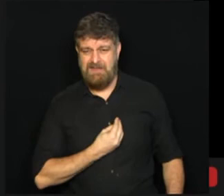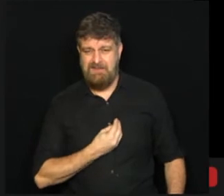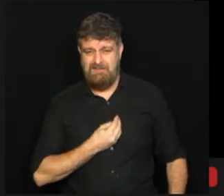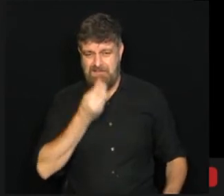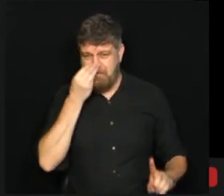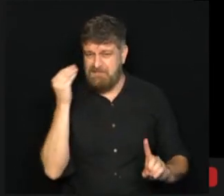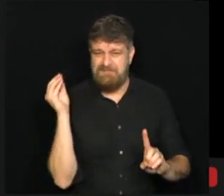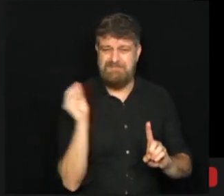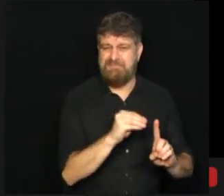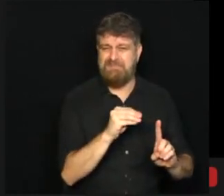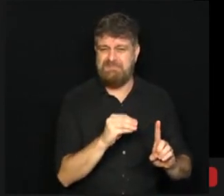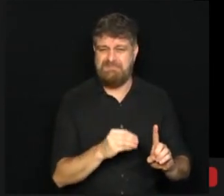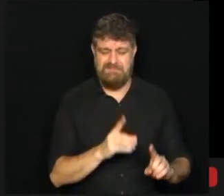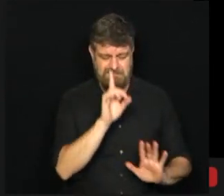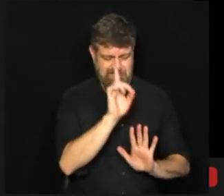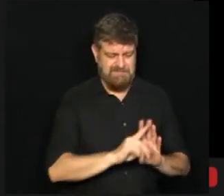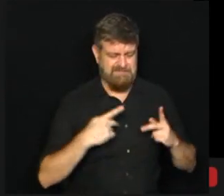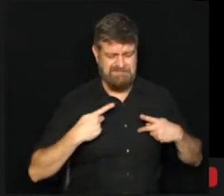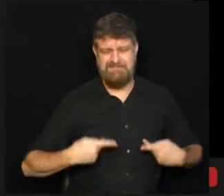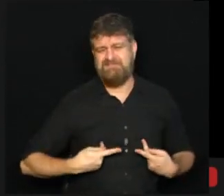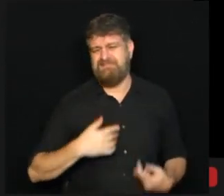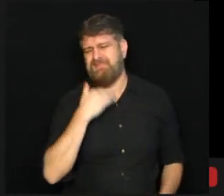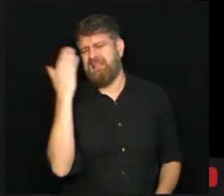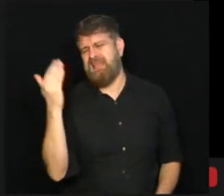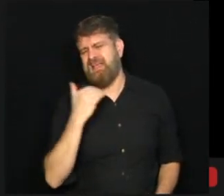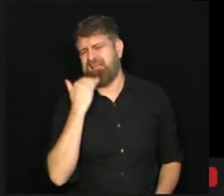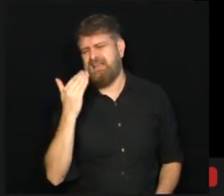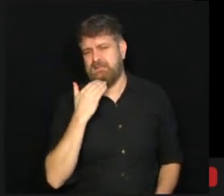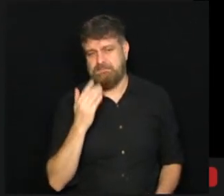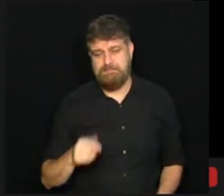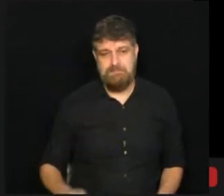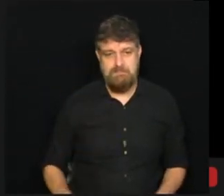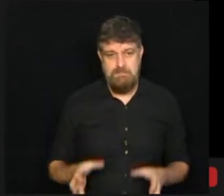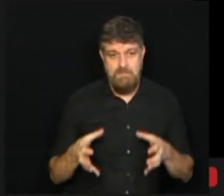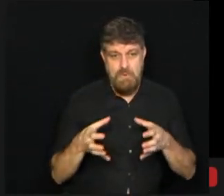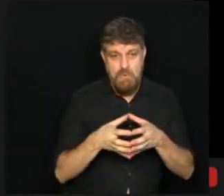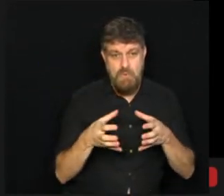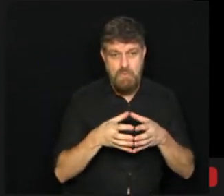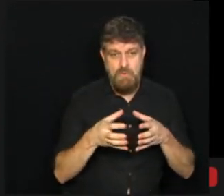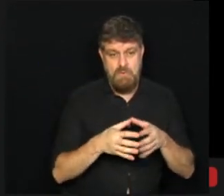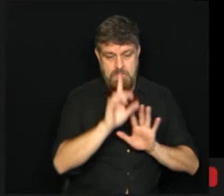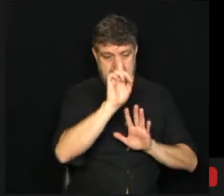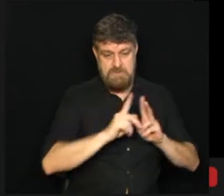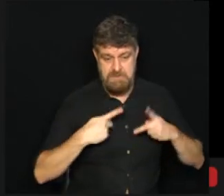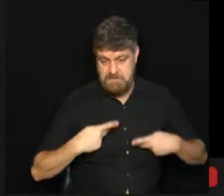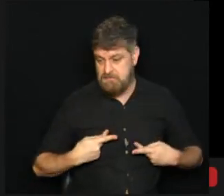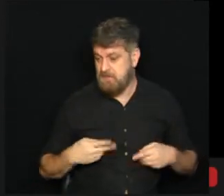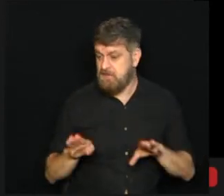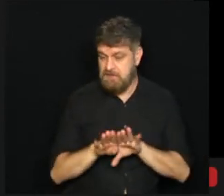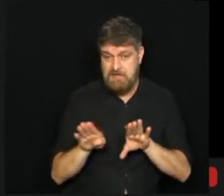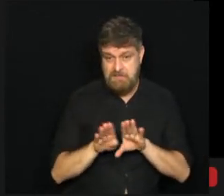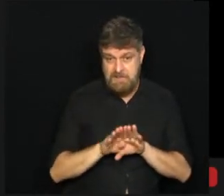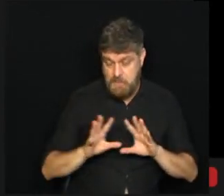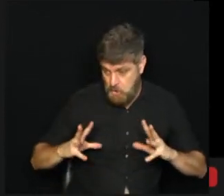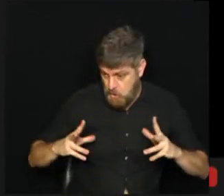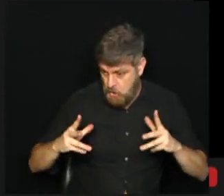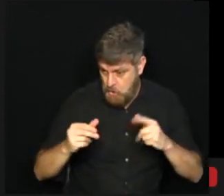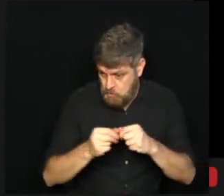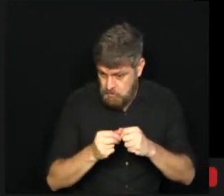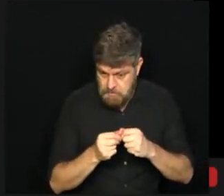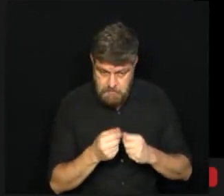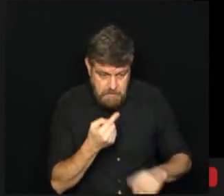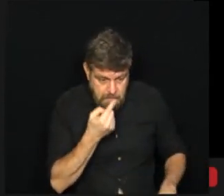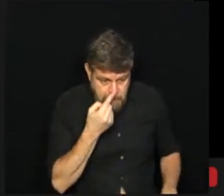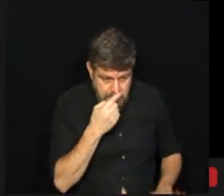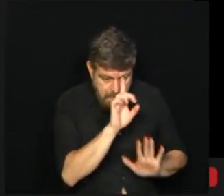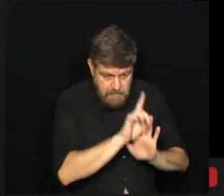mínimo respeito por direitos humanos. A própria composição da comissão é assim também. Ela não é... A Comissão de Direitos